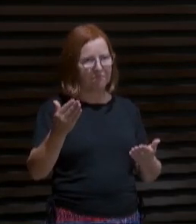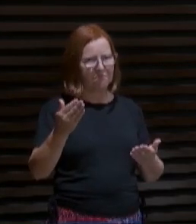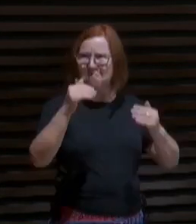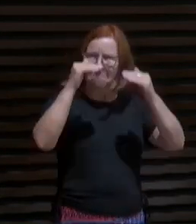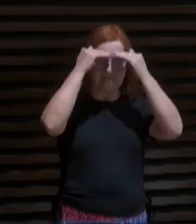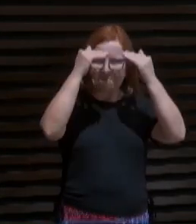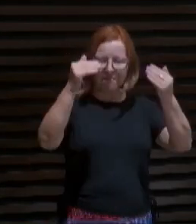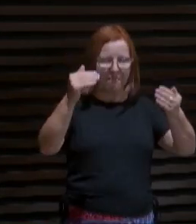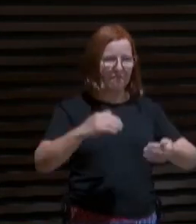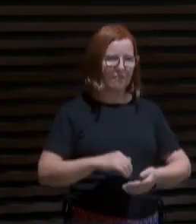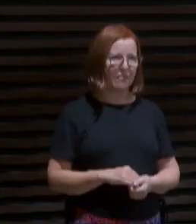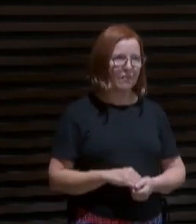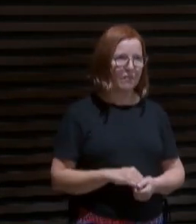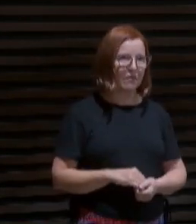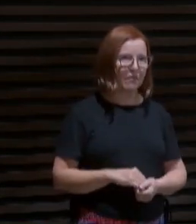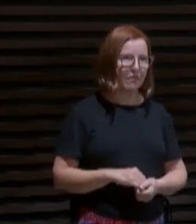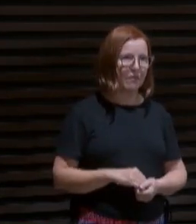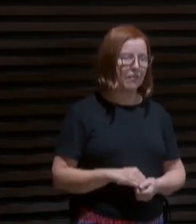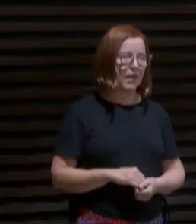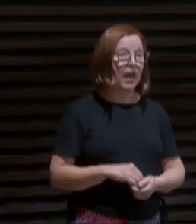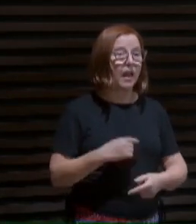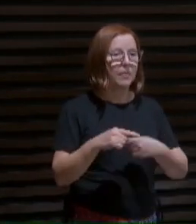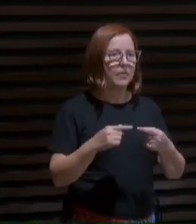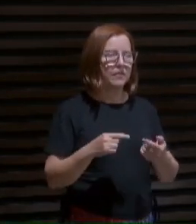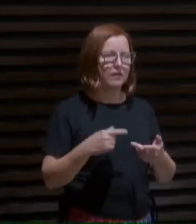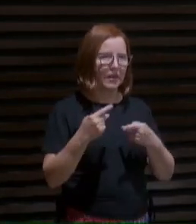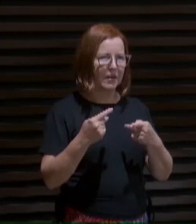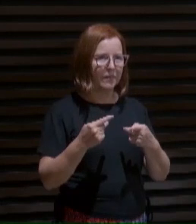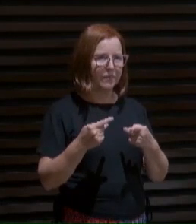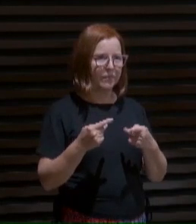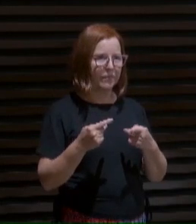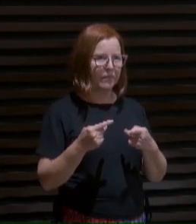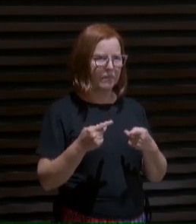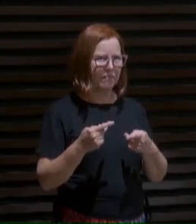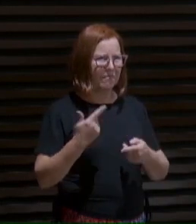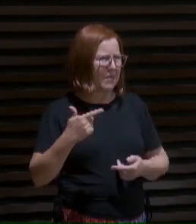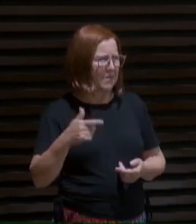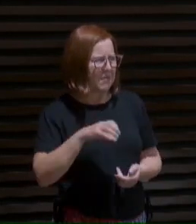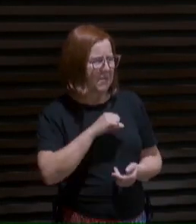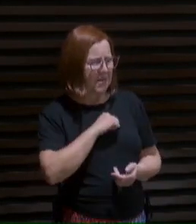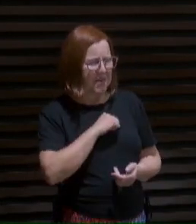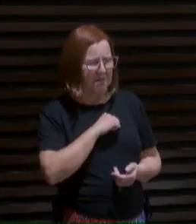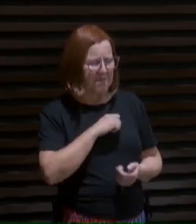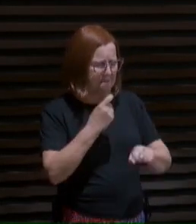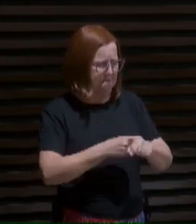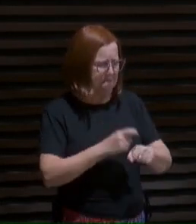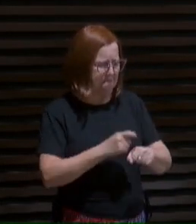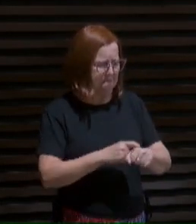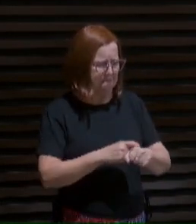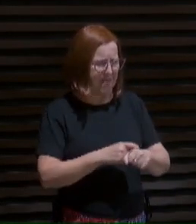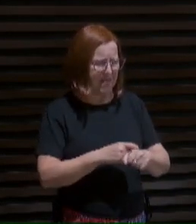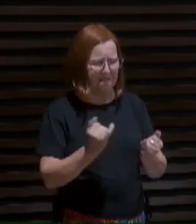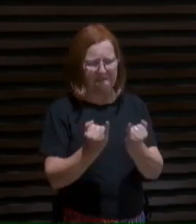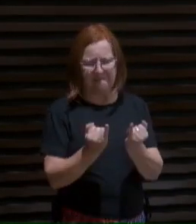irreverentes. Depois dessas 8 ele começa aqui: desafeiçoados, implacáveis, caluniadores, sem domínio de